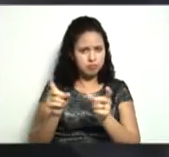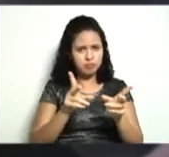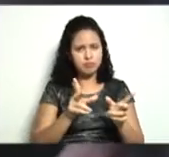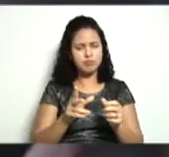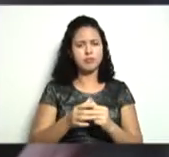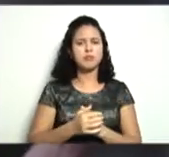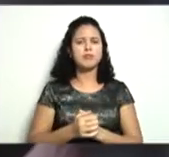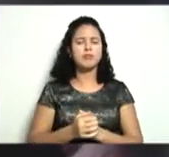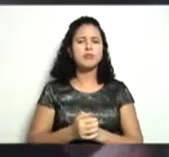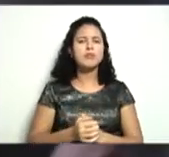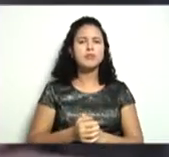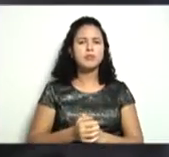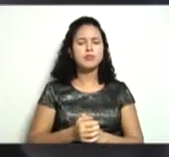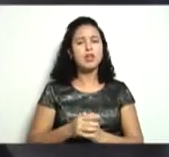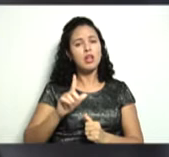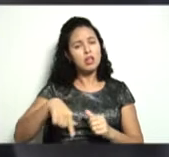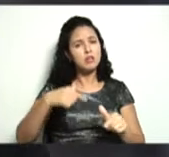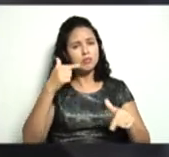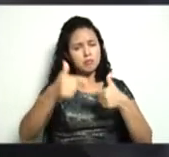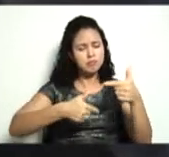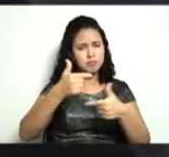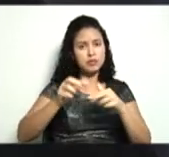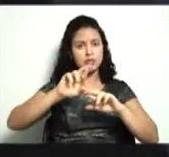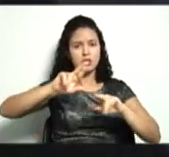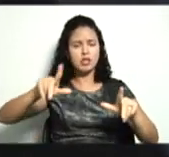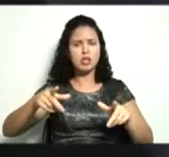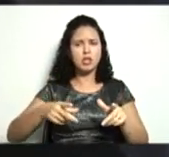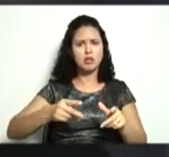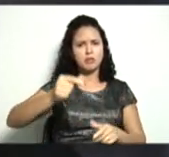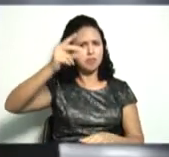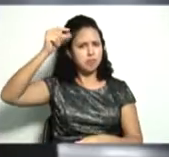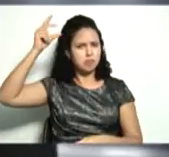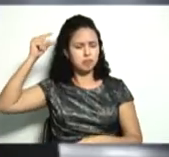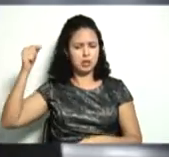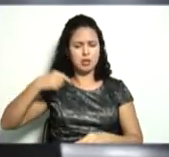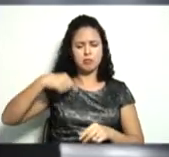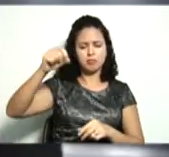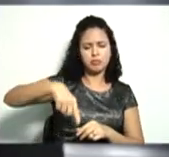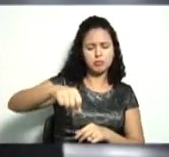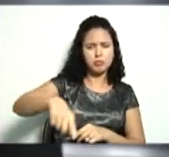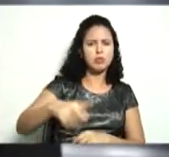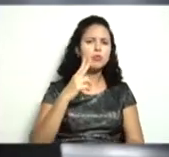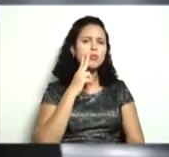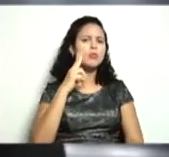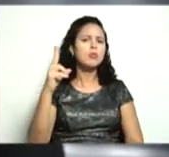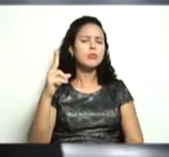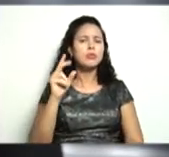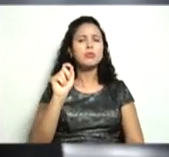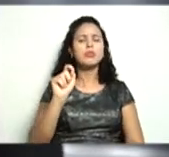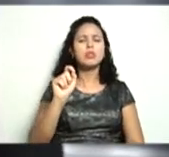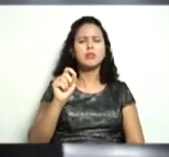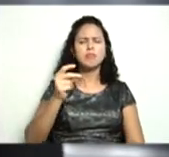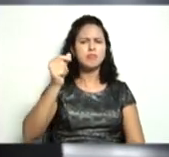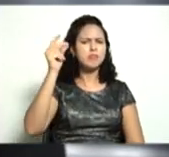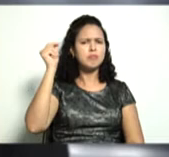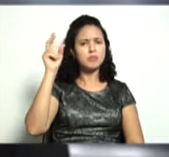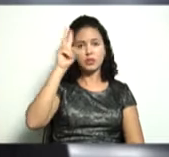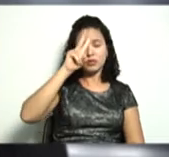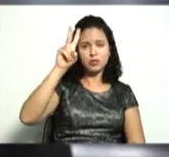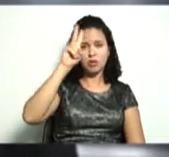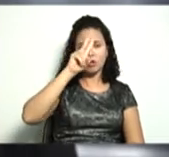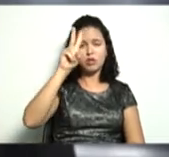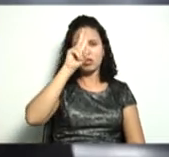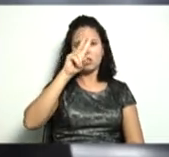Um outro trabalho diferente, antes eu plantava fumo, né? E naquela época, eu sei que contam histórias, que ninguém